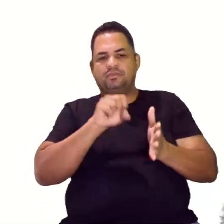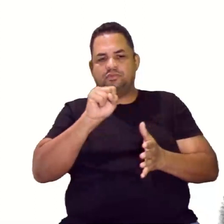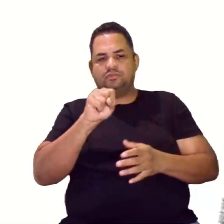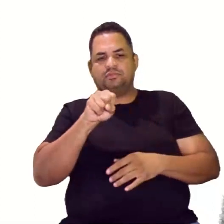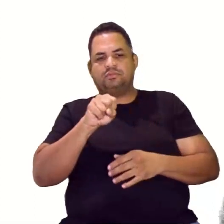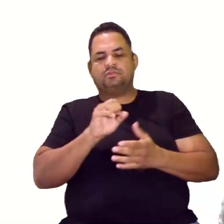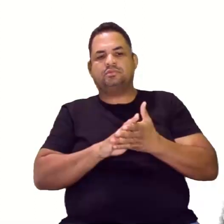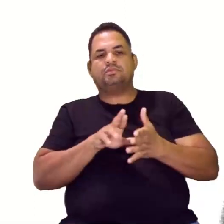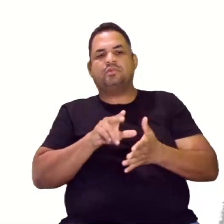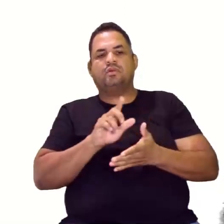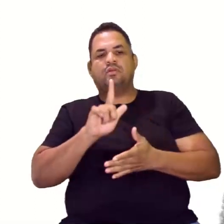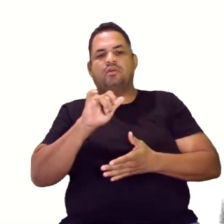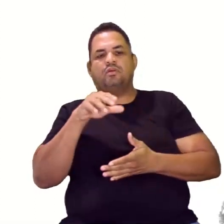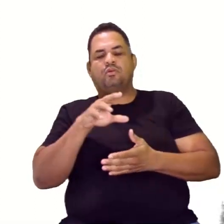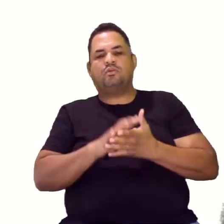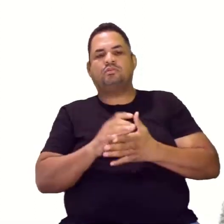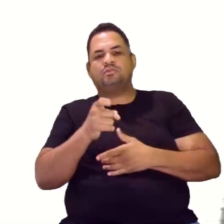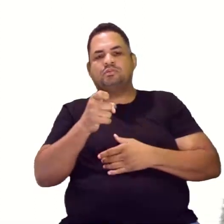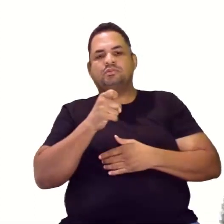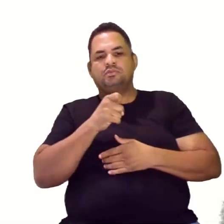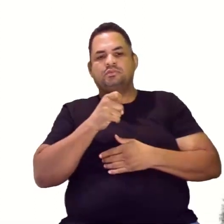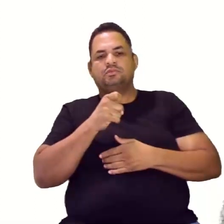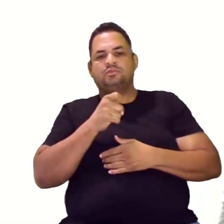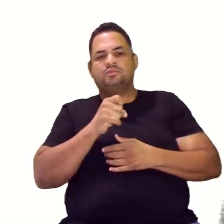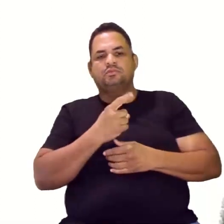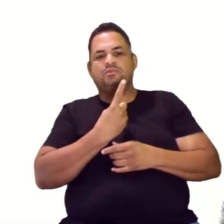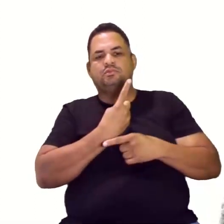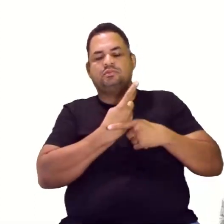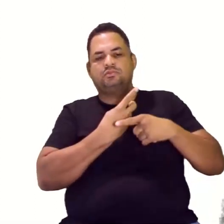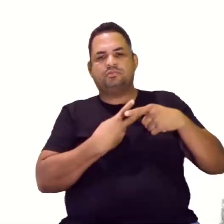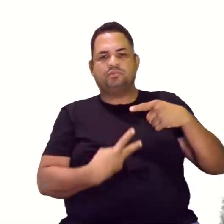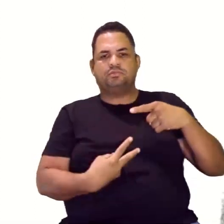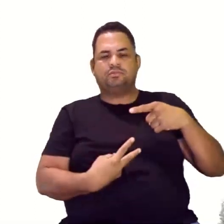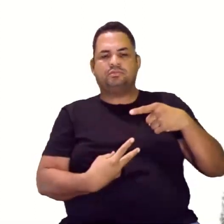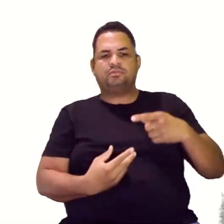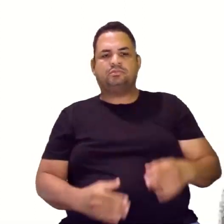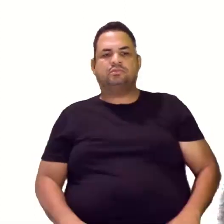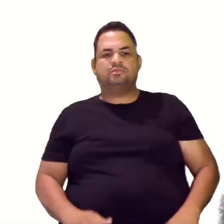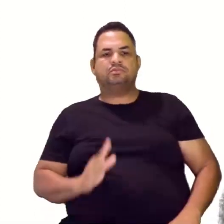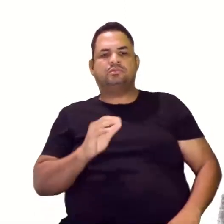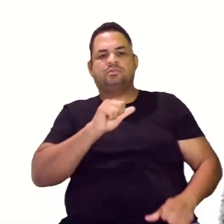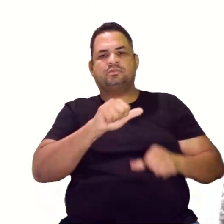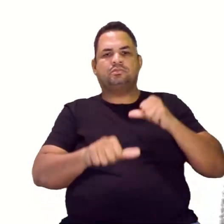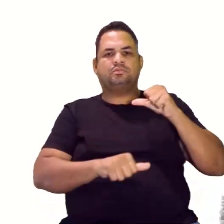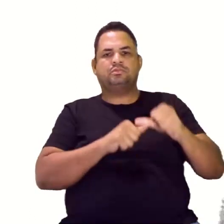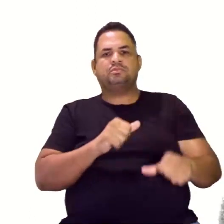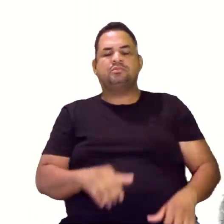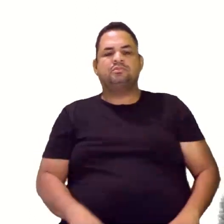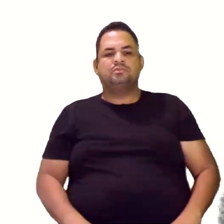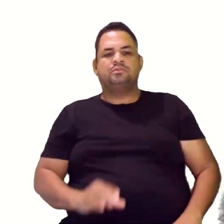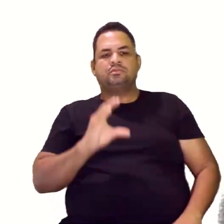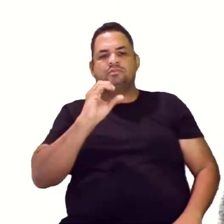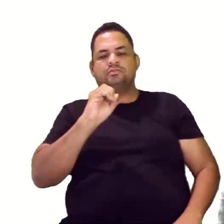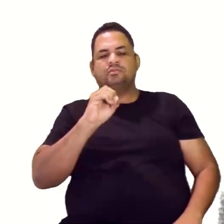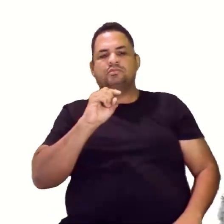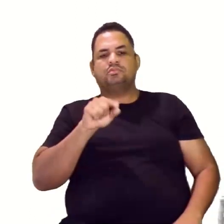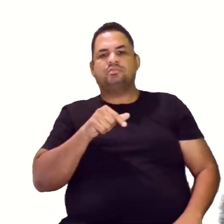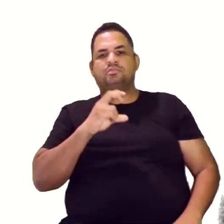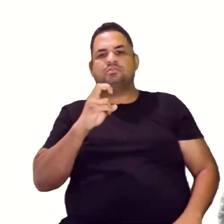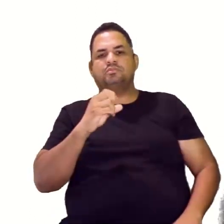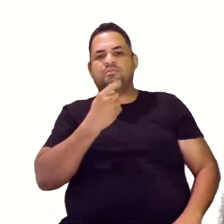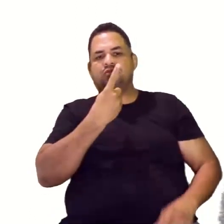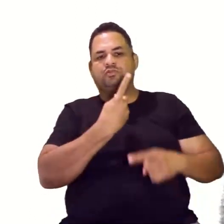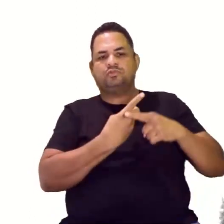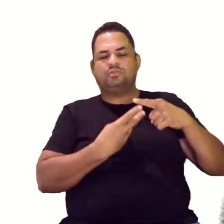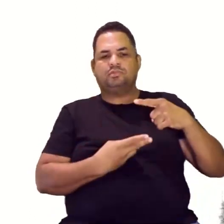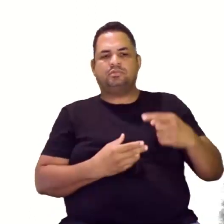ao log de x na base 1 sobre 2. Isso. É, já estou transformando, tá? Onde tem meio, já estamos colocando 1